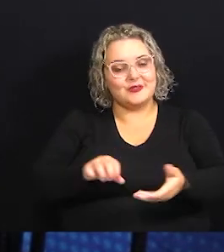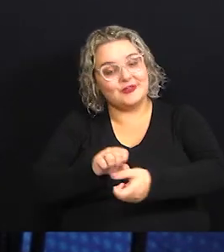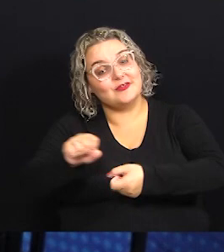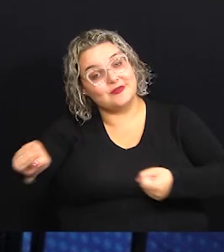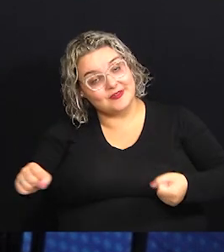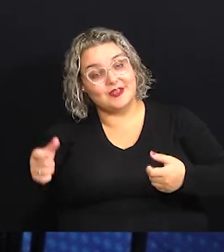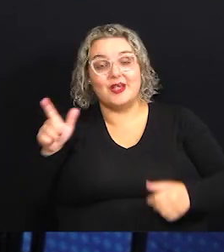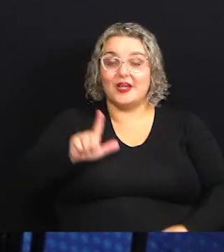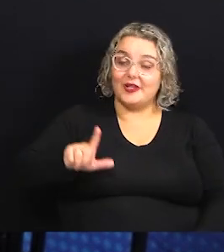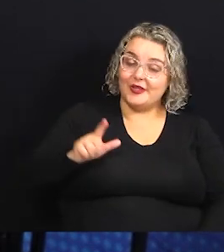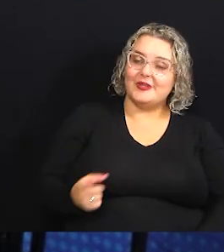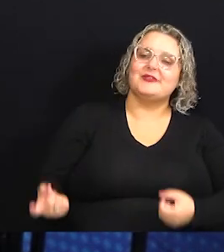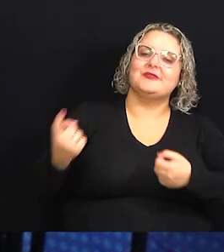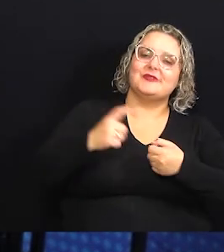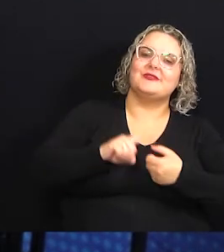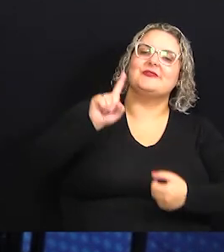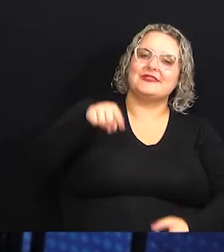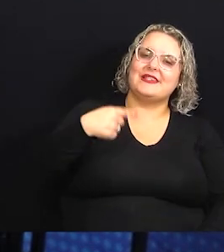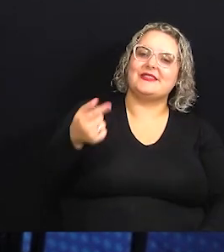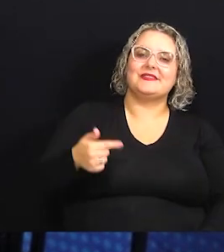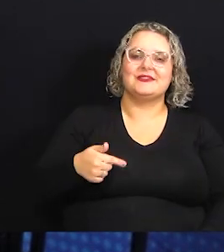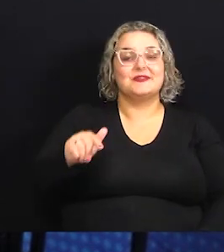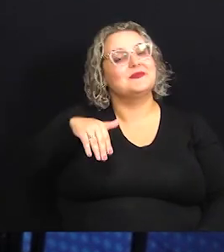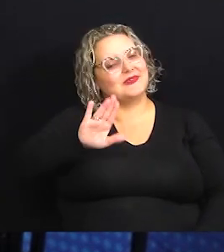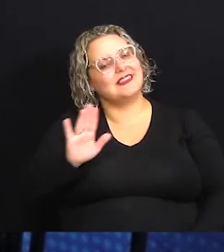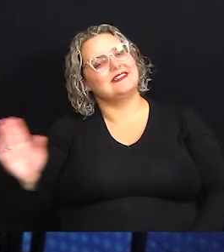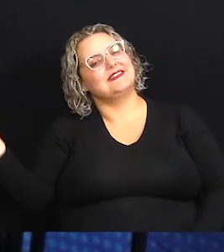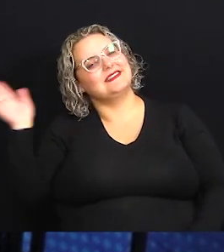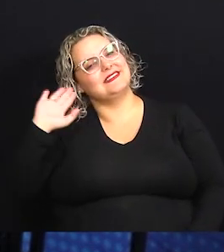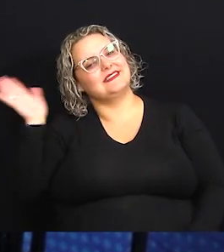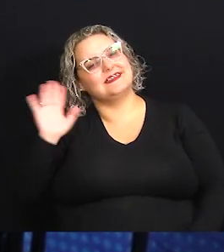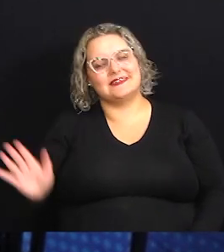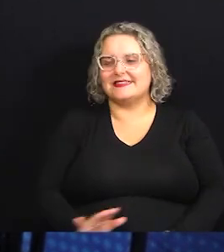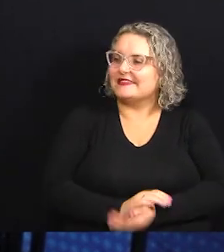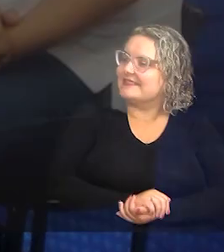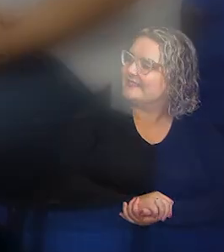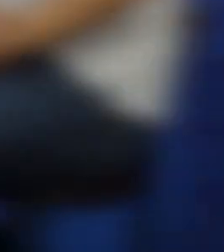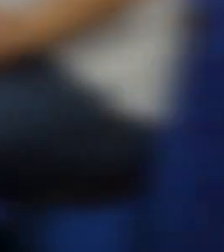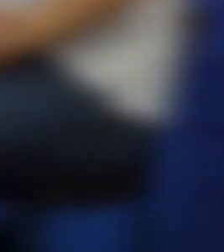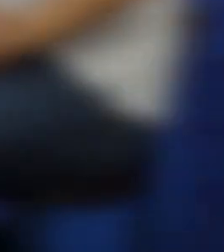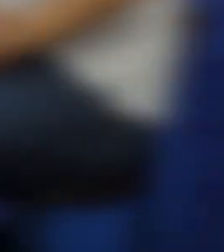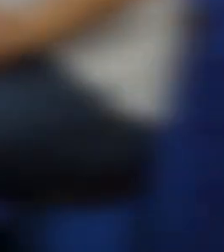aqui o Universo Épico e, claro, a gente volta na próxima semana com muito mais. Tchau, tchau.